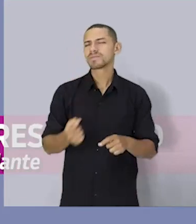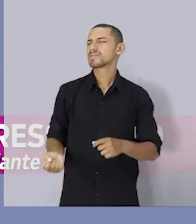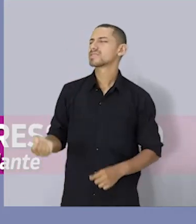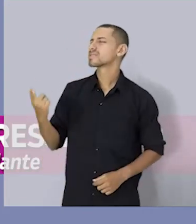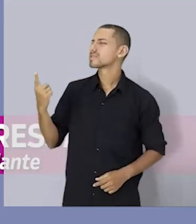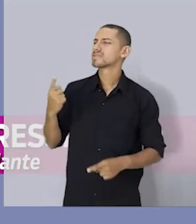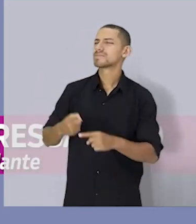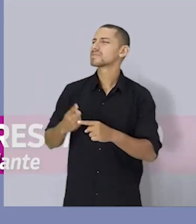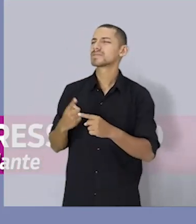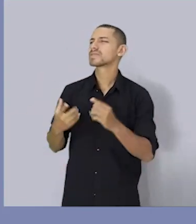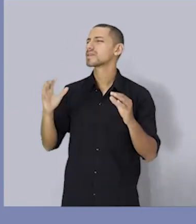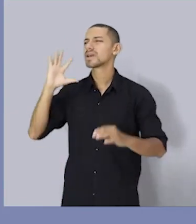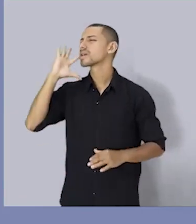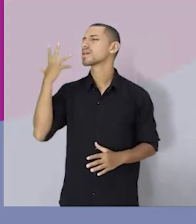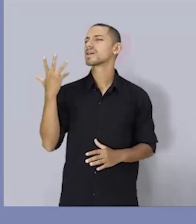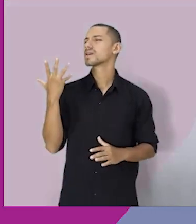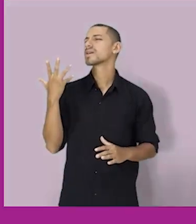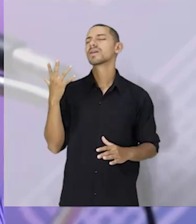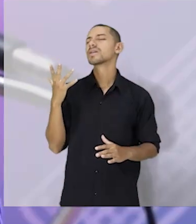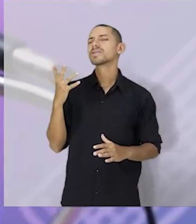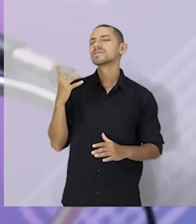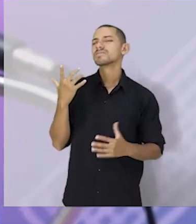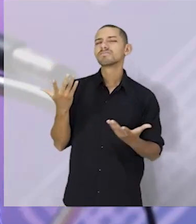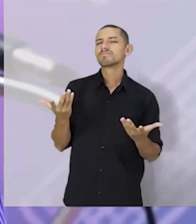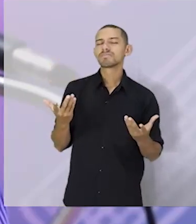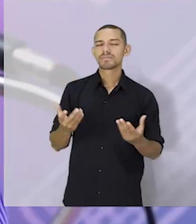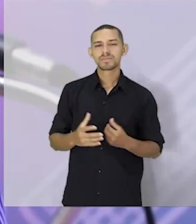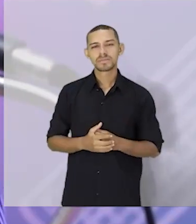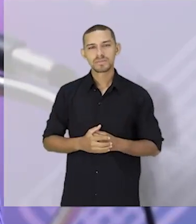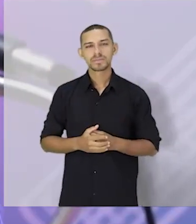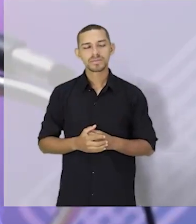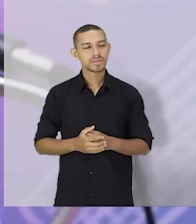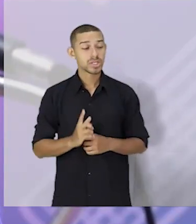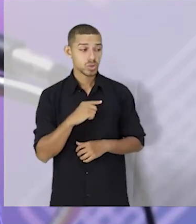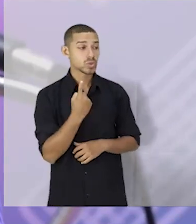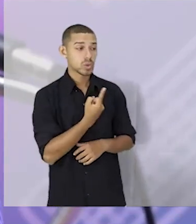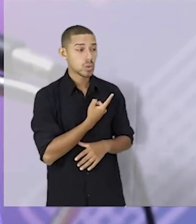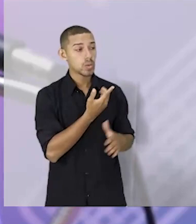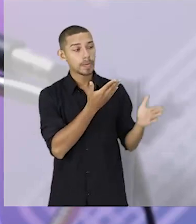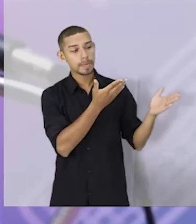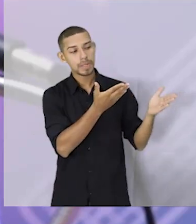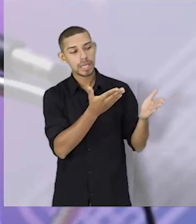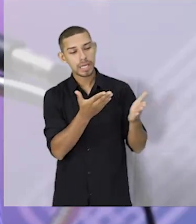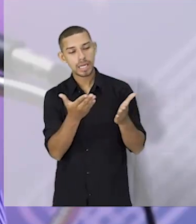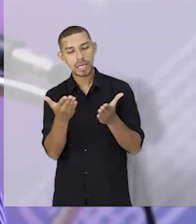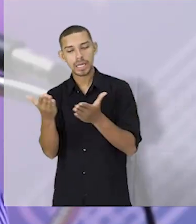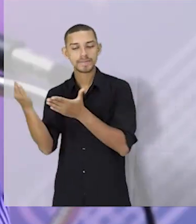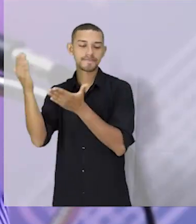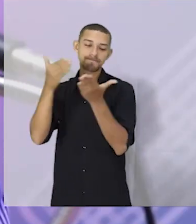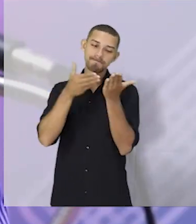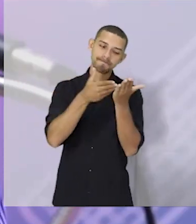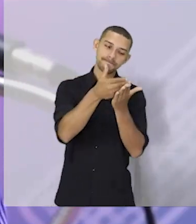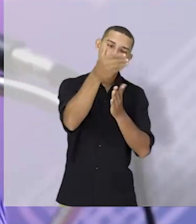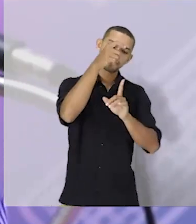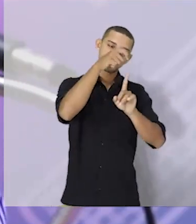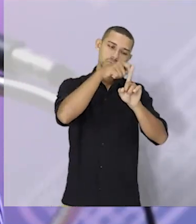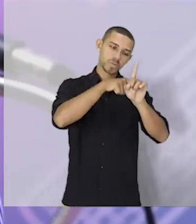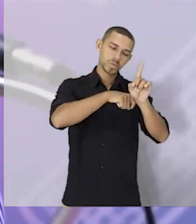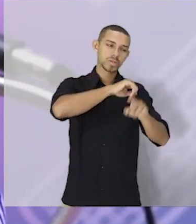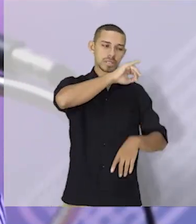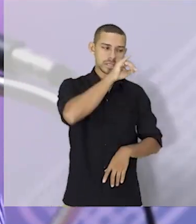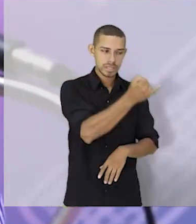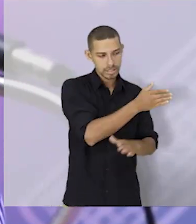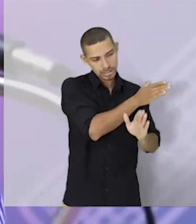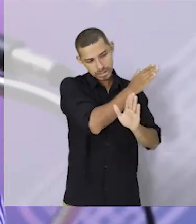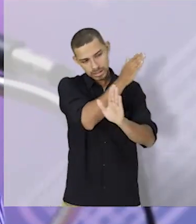O que será que causa esse desconforto? Nós passamos por um ciclo Você inicia o ciclo no ano e você vai